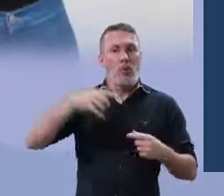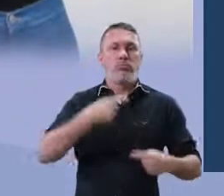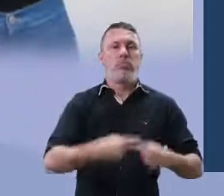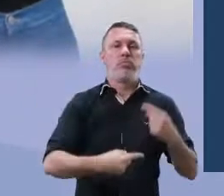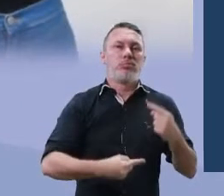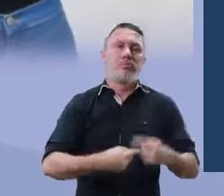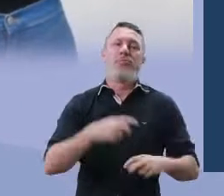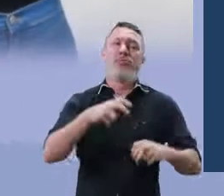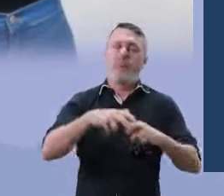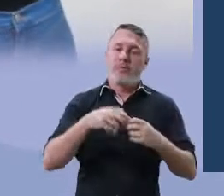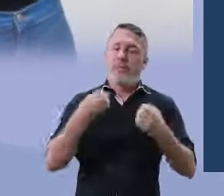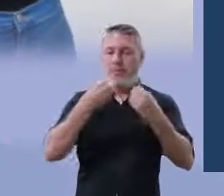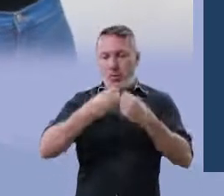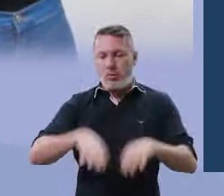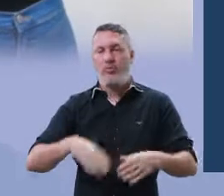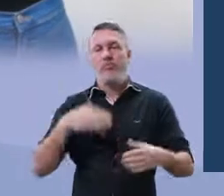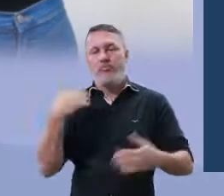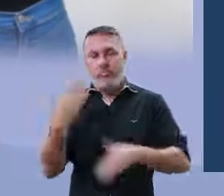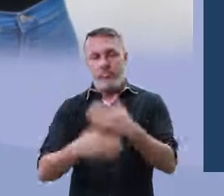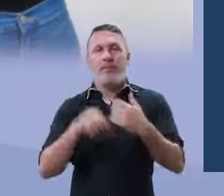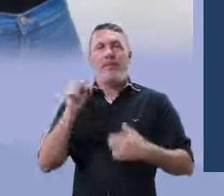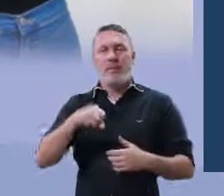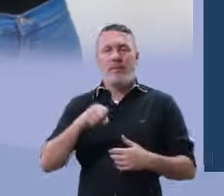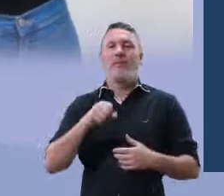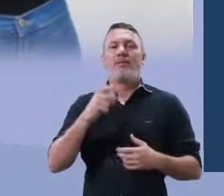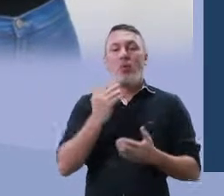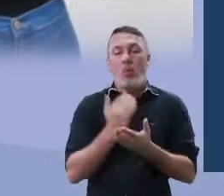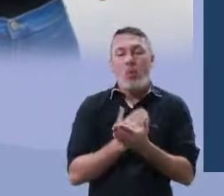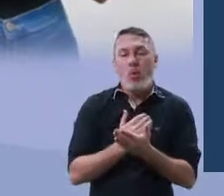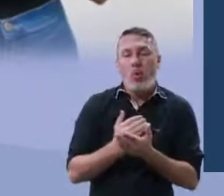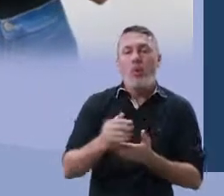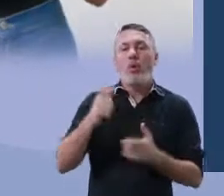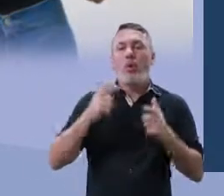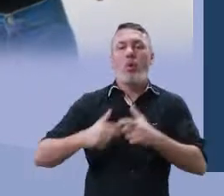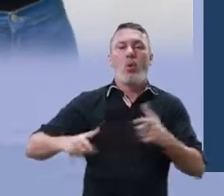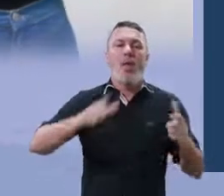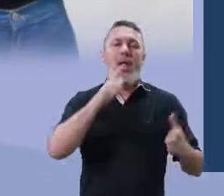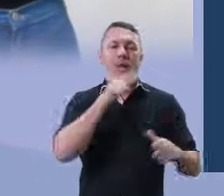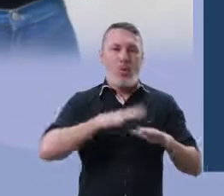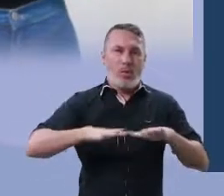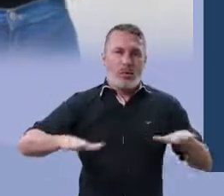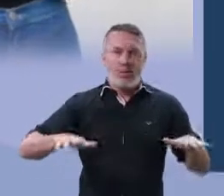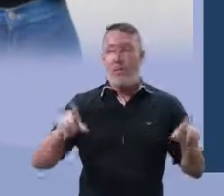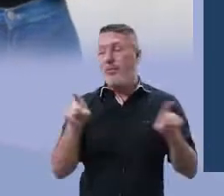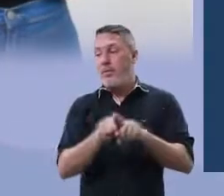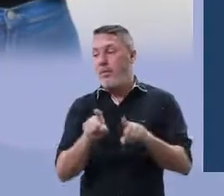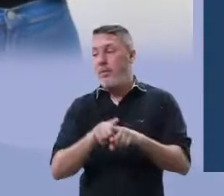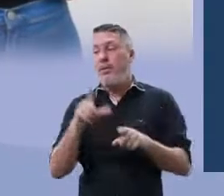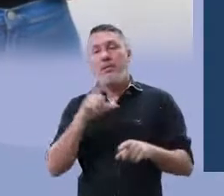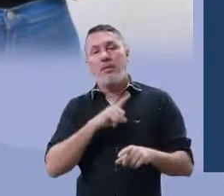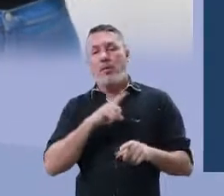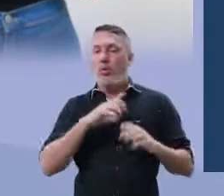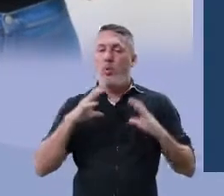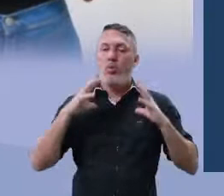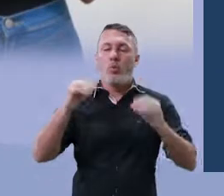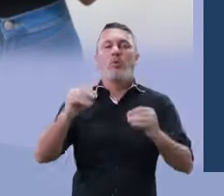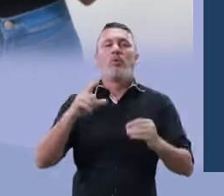precisa da luz para conseguir fazer fotossíntese. Então, prejudica a produtividade primária do ambiente marinho